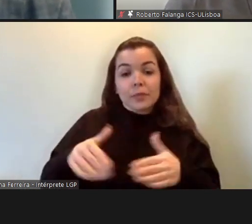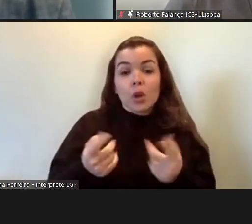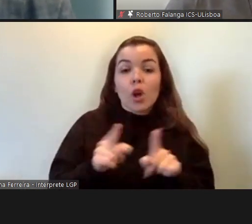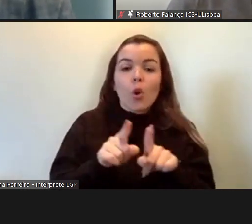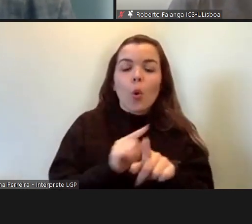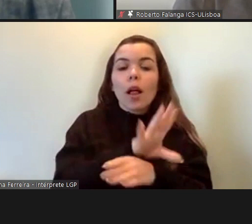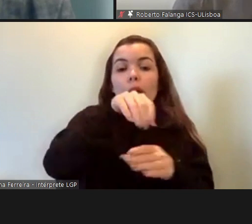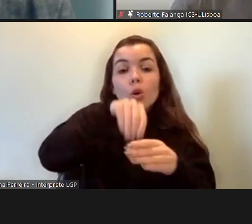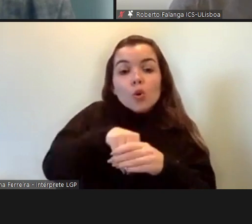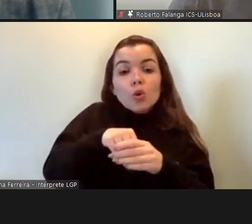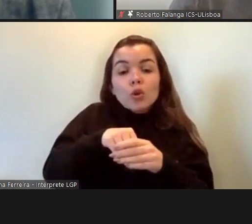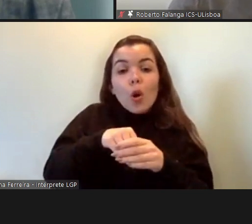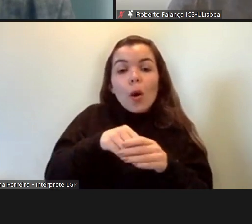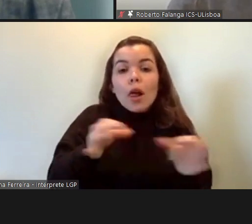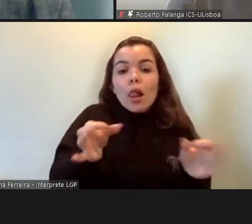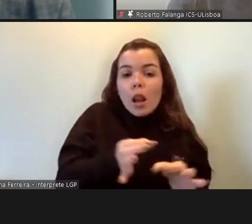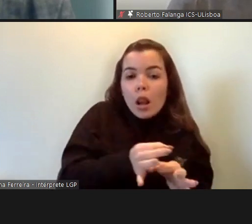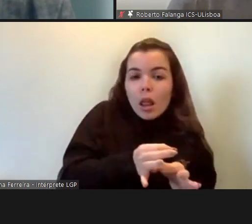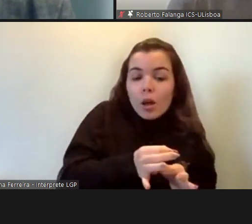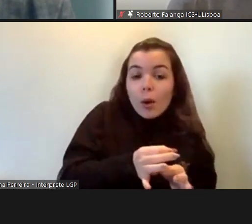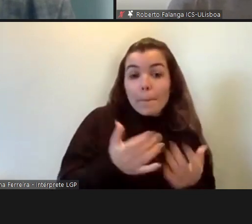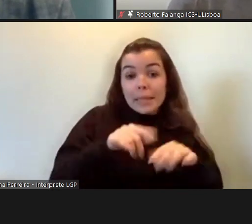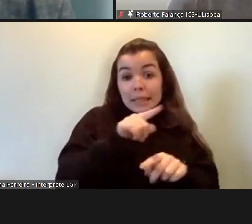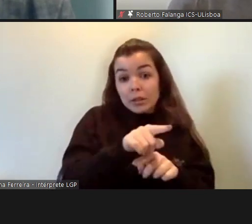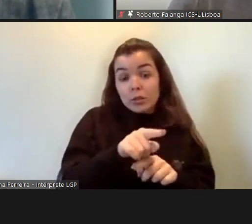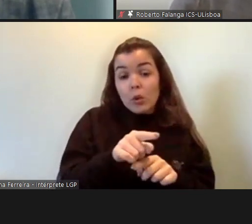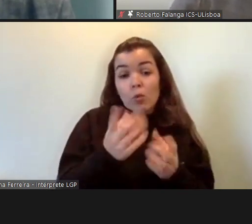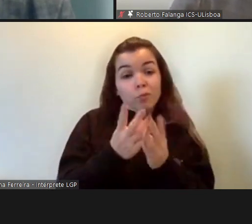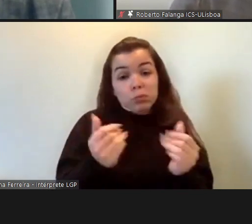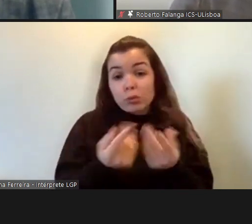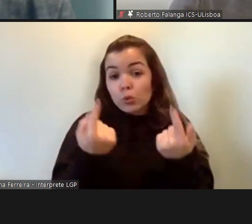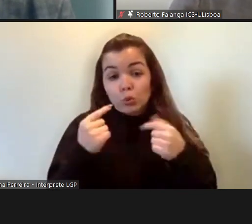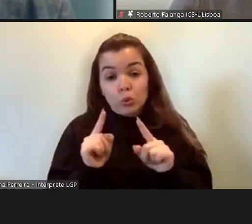das minorias, mas que isso não resolve necessariamente